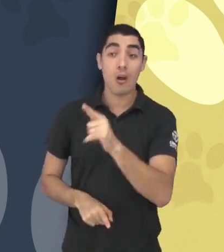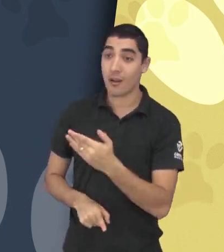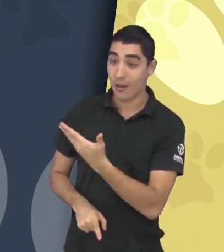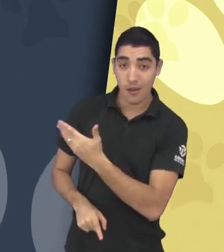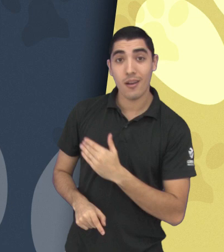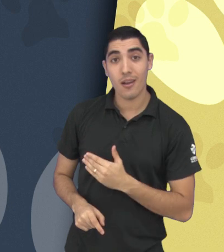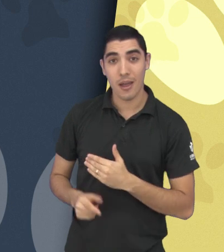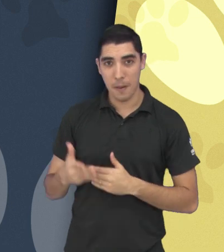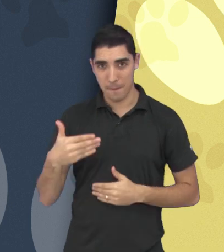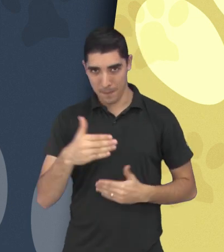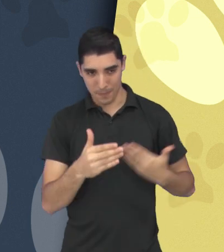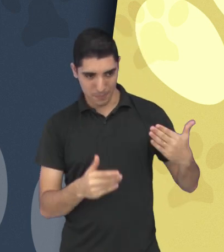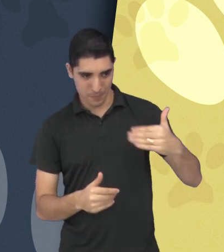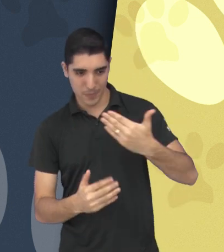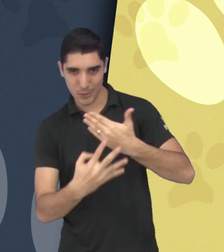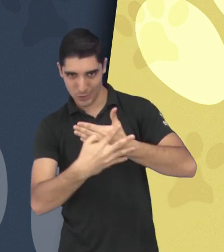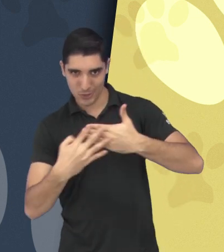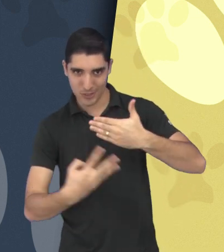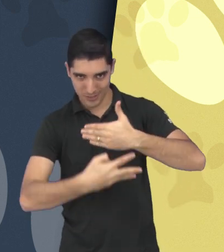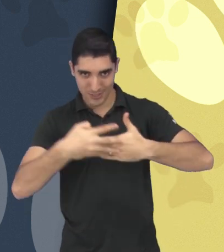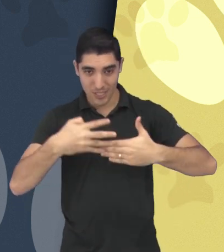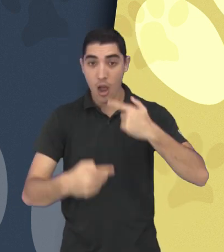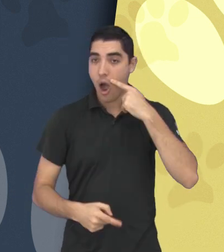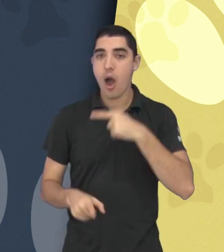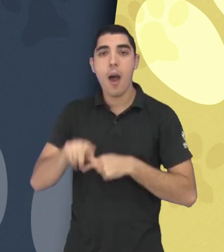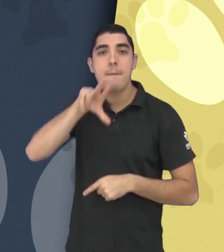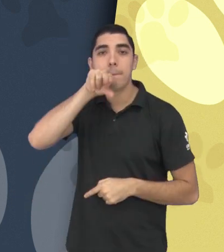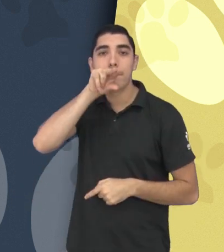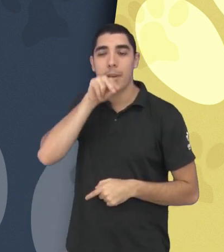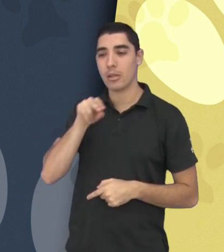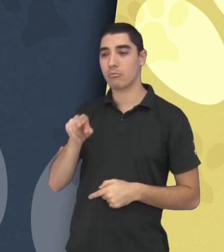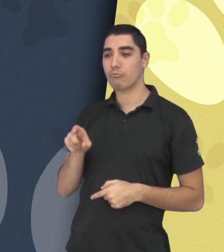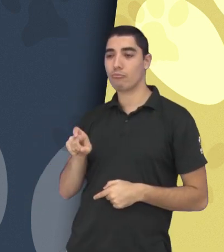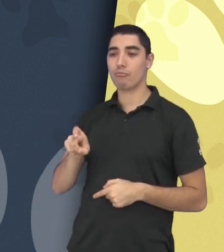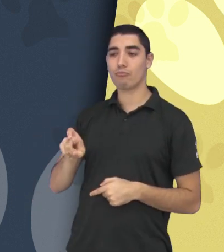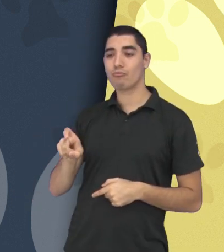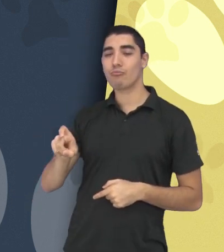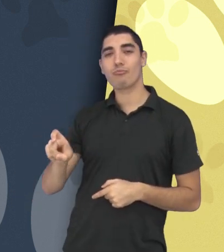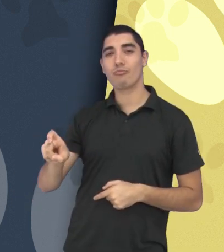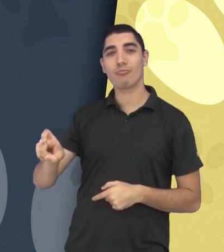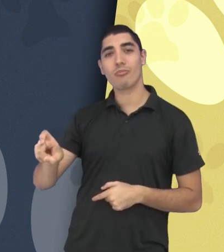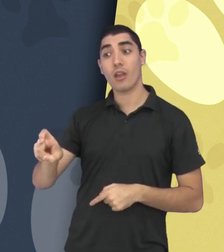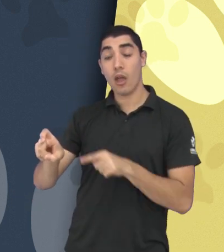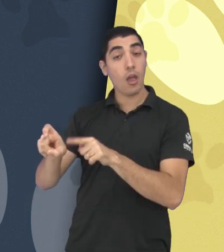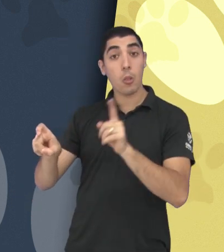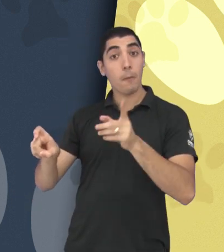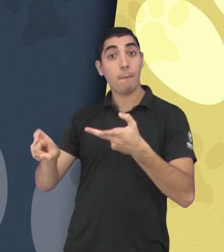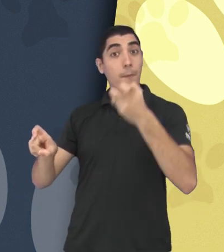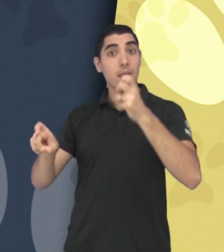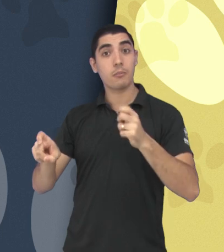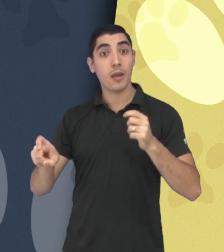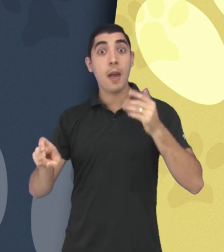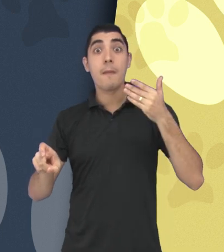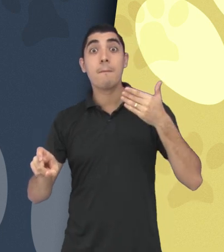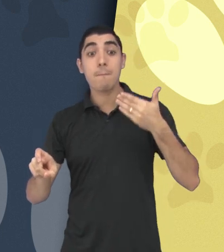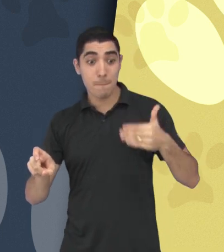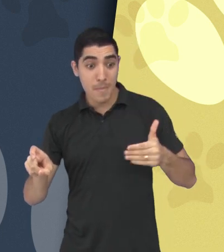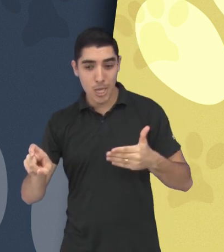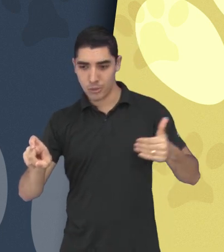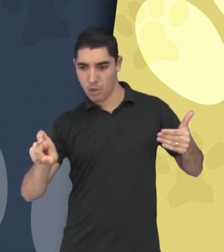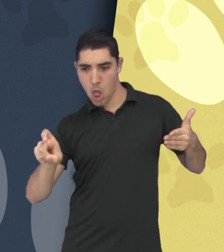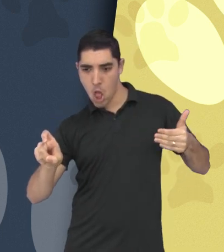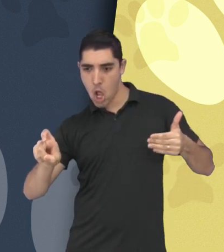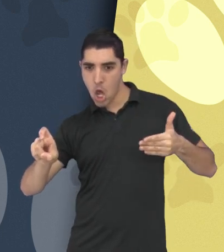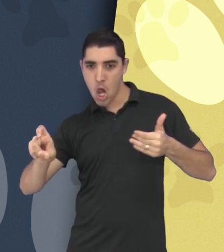em carpas, aqui ó, olha só que interessante, um pato que vai nadando ali na frente e sem perceber, ele vai puxando